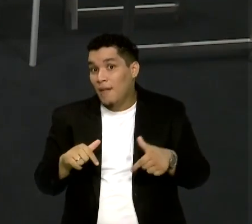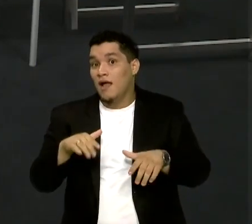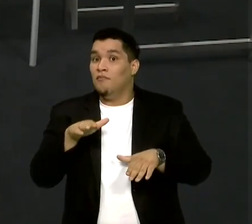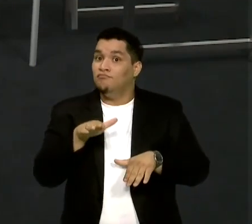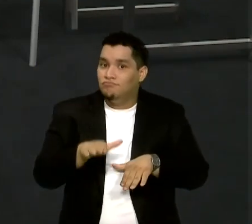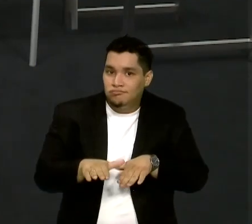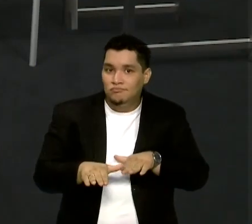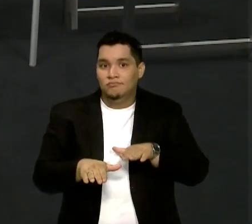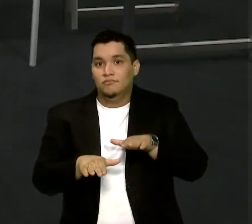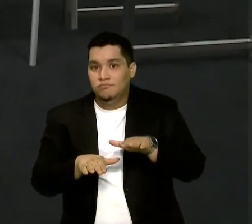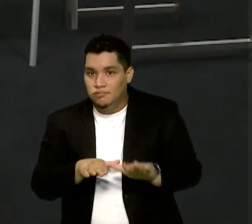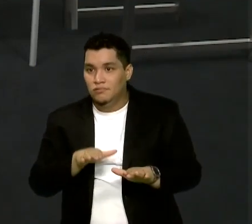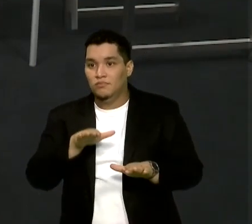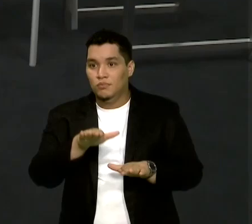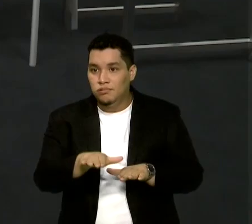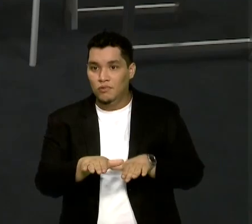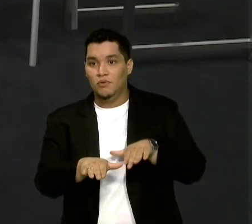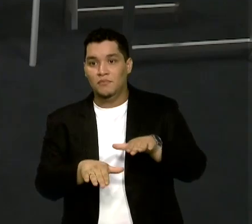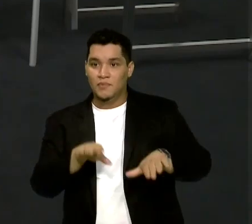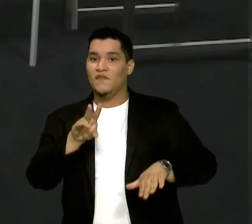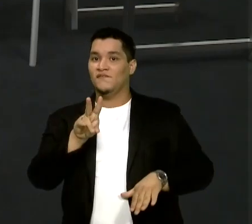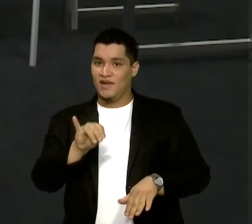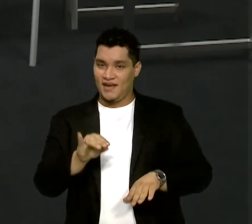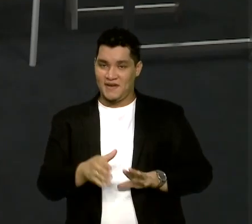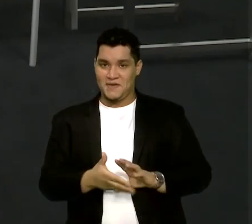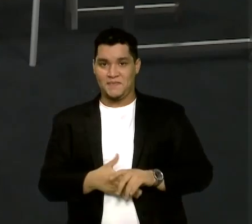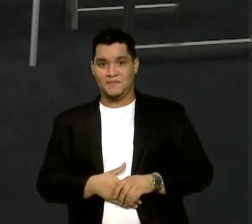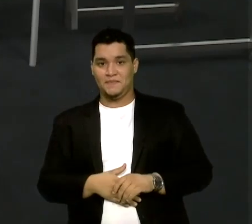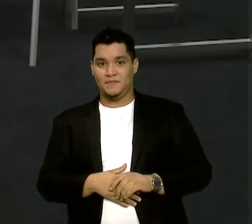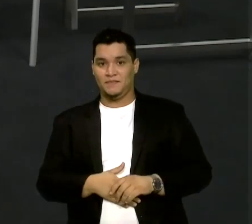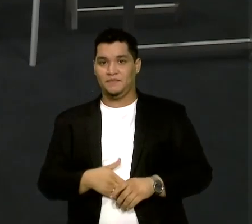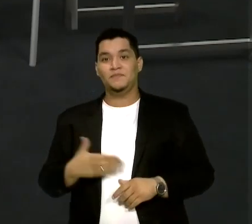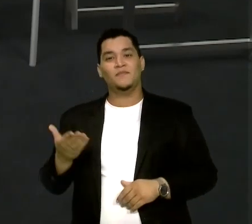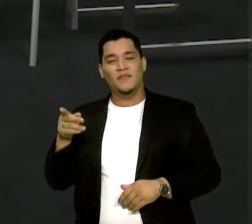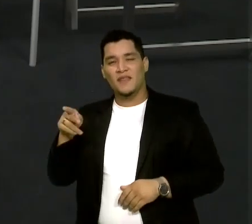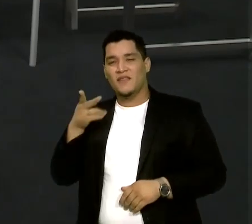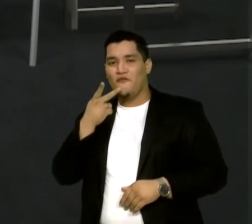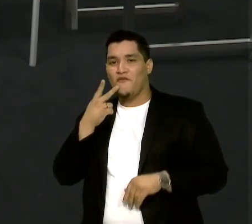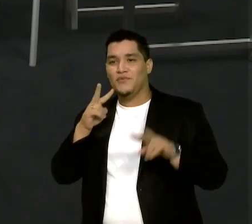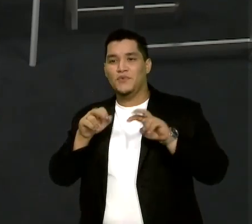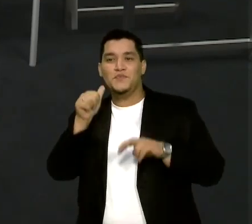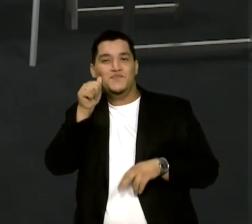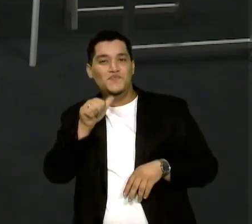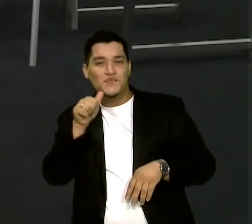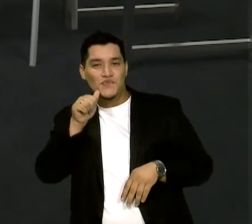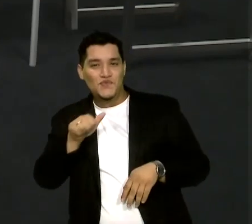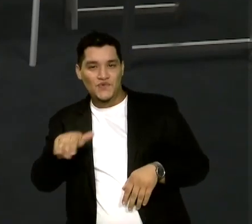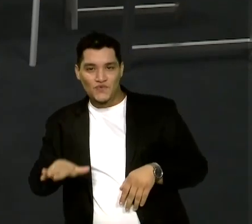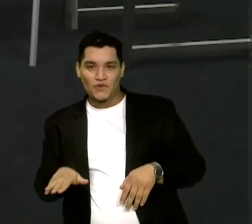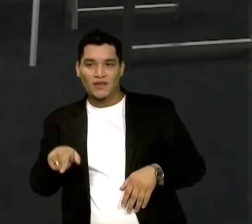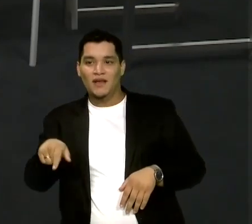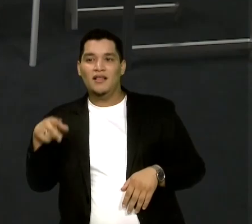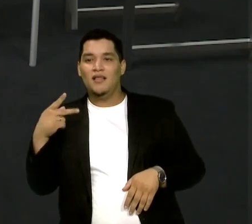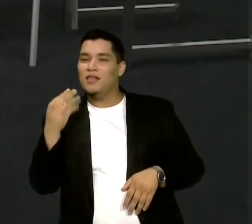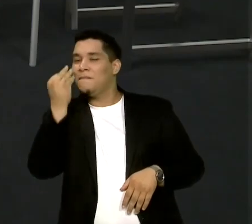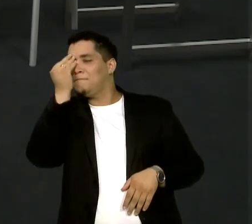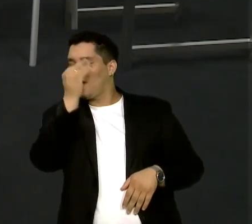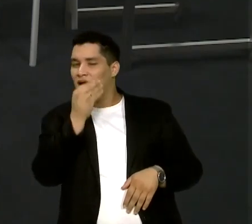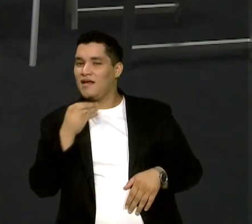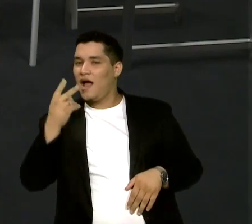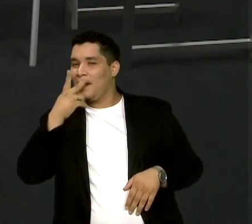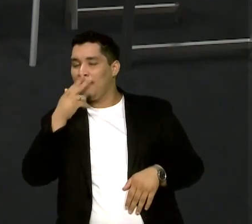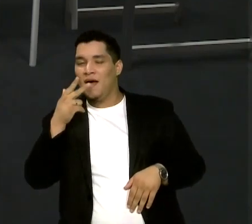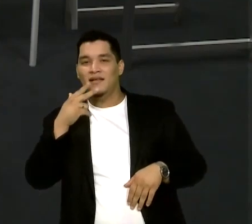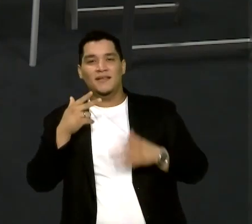E, entendeu, aí vocês já estão, tá vendo, você estava falando que quando a menina se maquia, se arruma, sim, já consegue elas perceber. Se percebem. E aí você